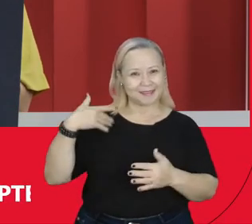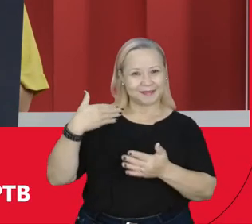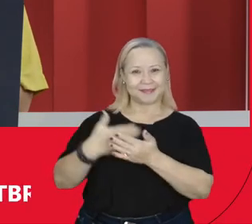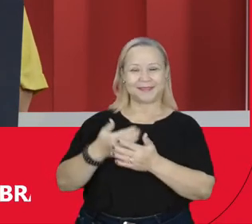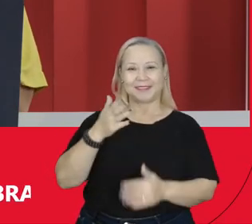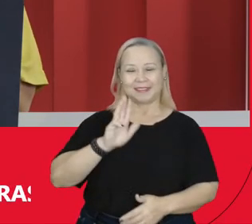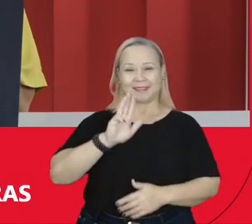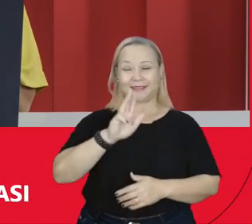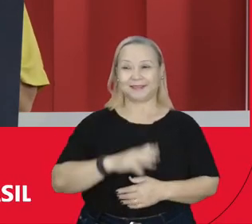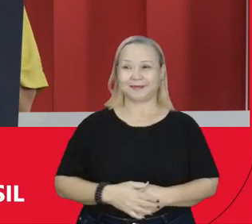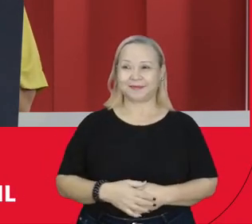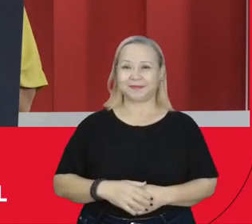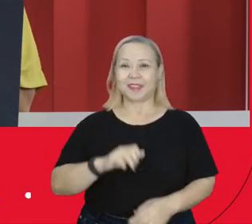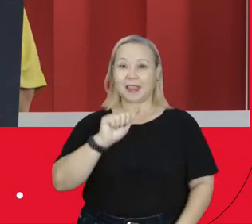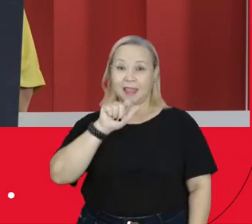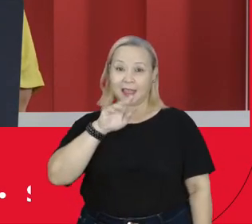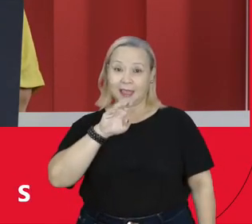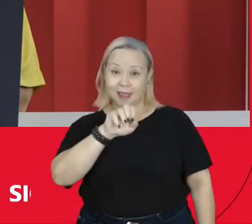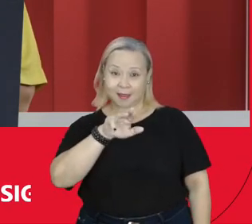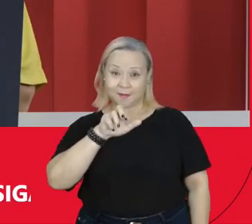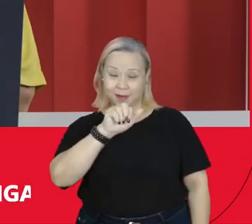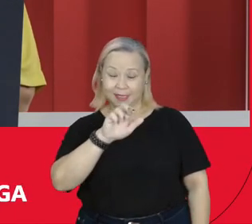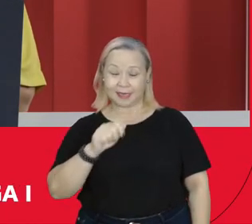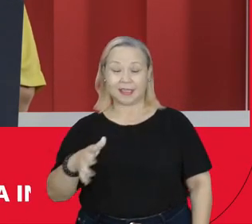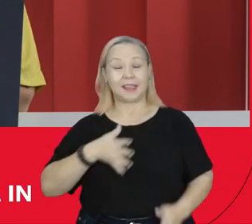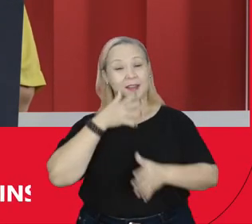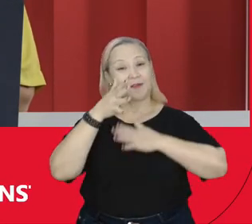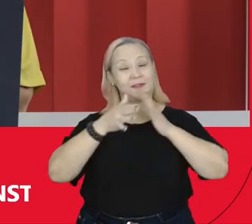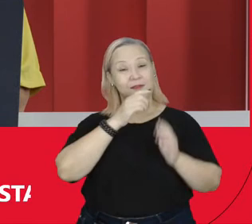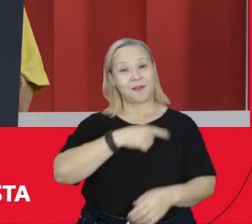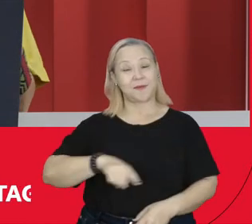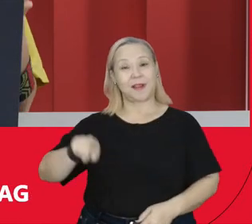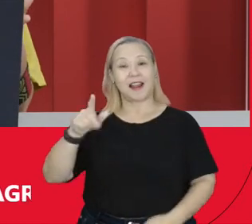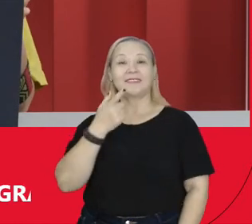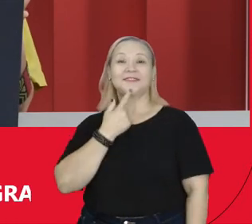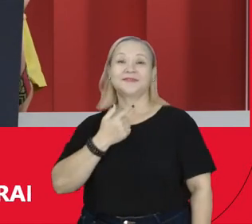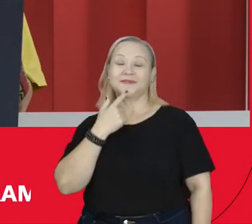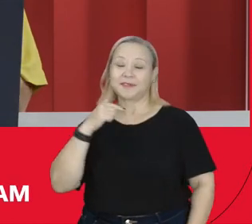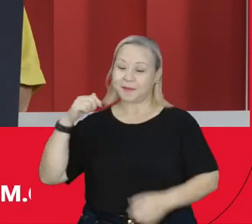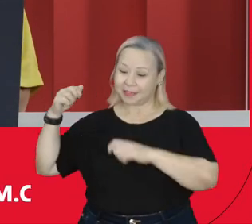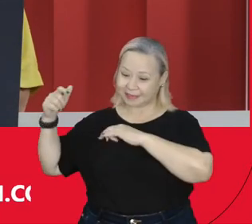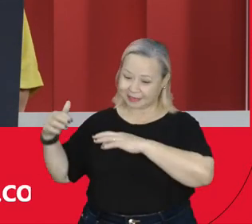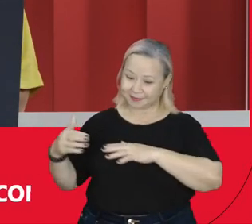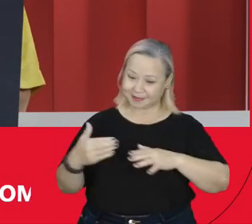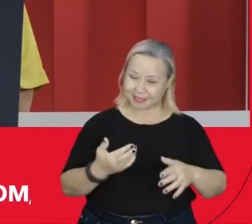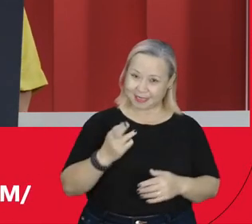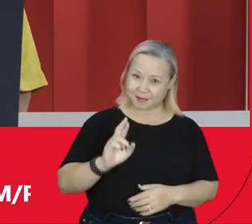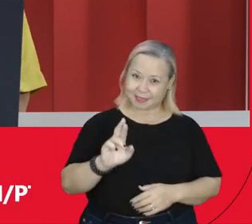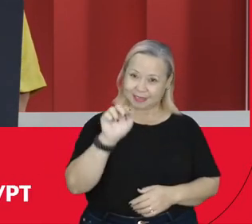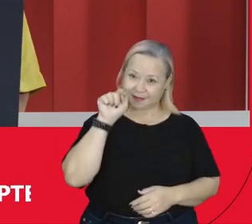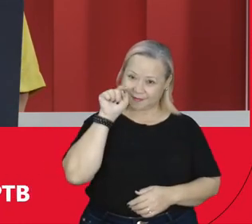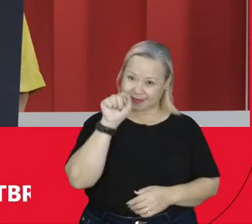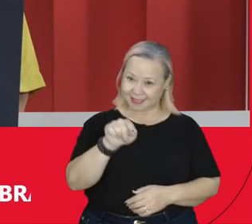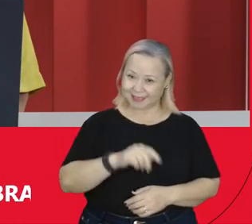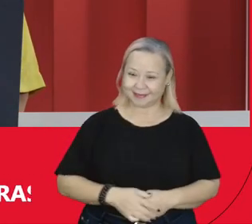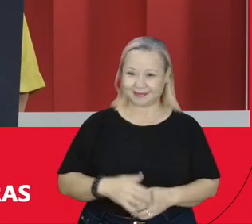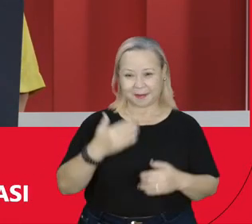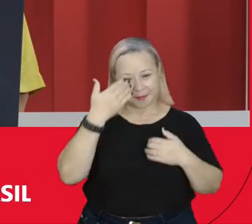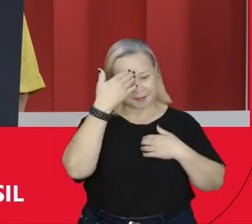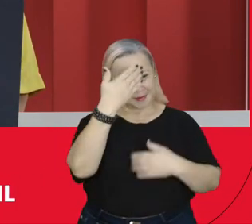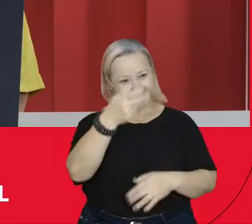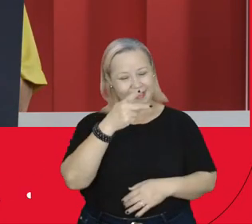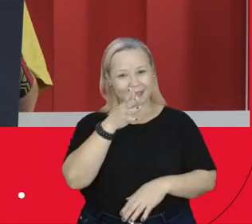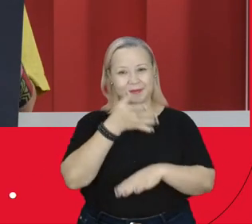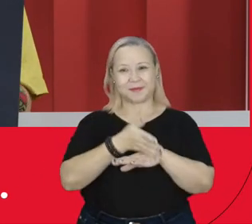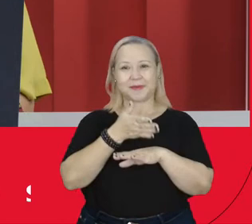diz que vai estar lá de vermelho também amanhã nessa caminhada, te representando. Obrigada pela sua participação com a gente